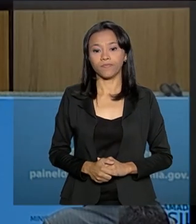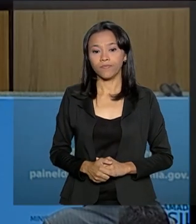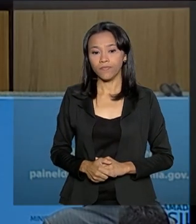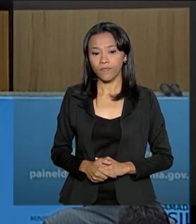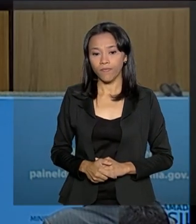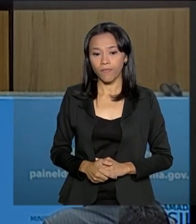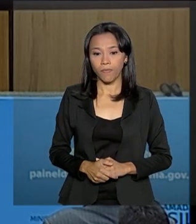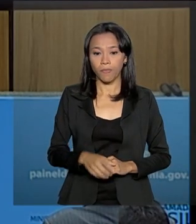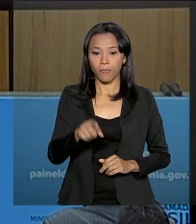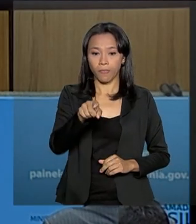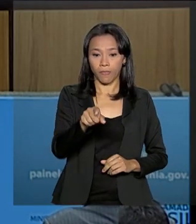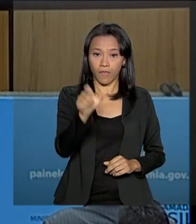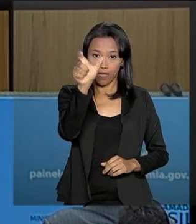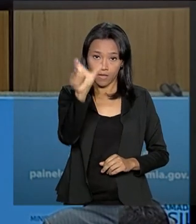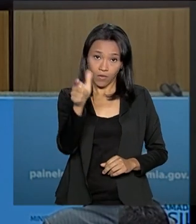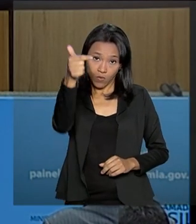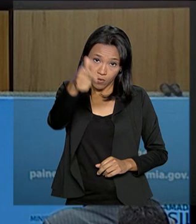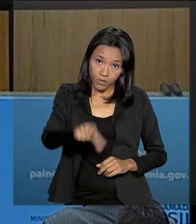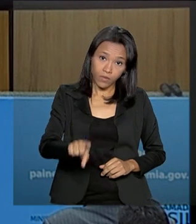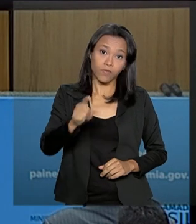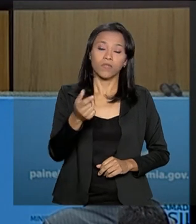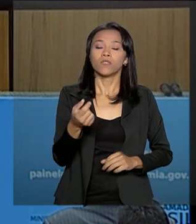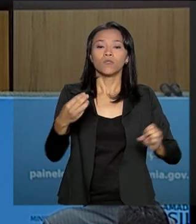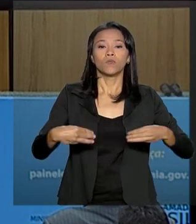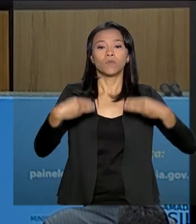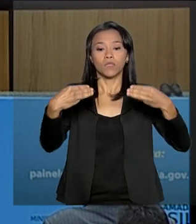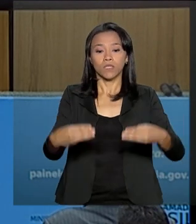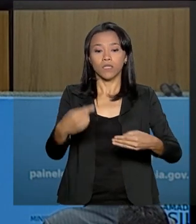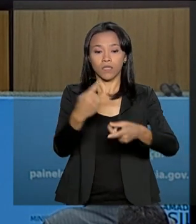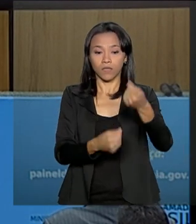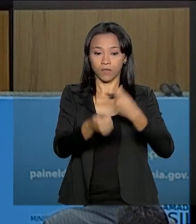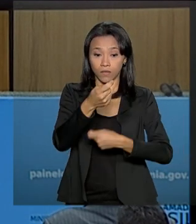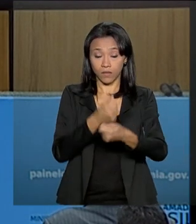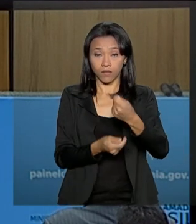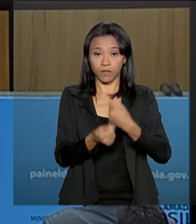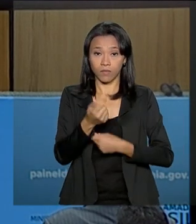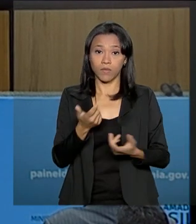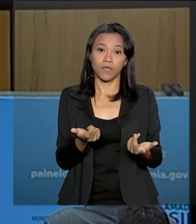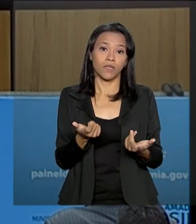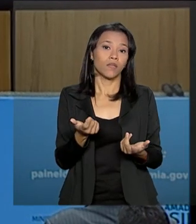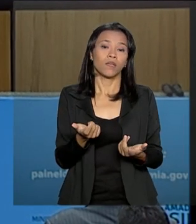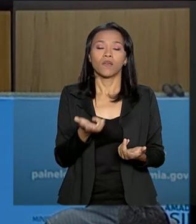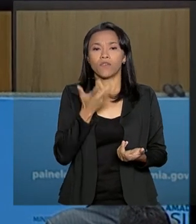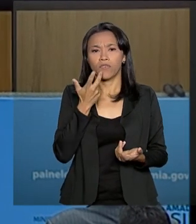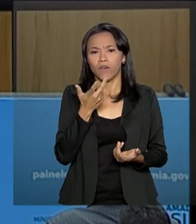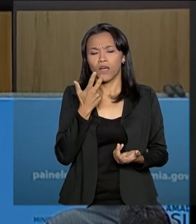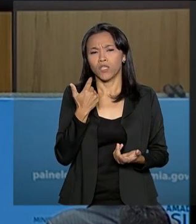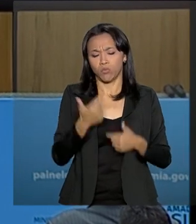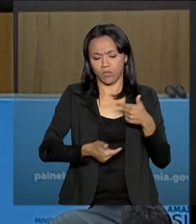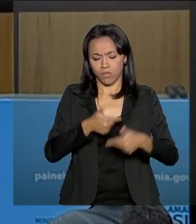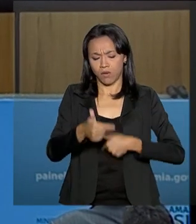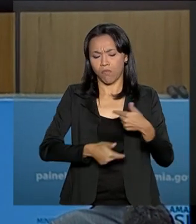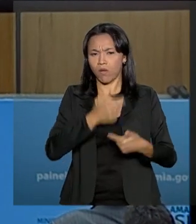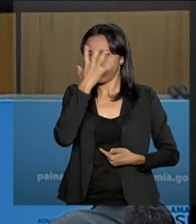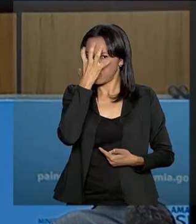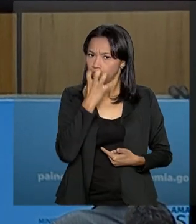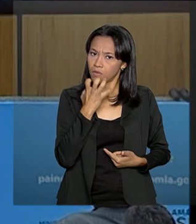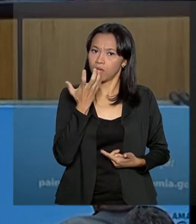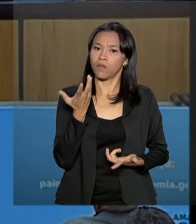Mais uma vez, o Ministério da Economia dá uma demonstração do trabalho sério que está sendo feito.